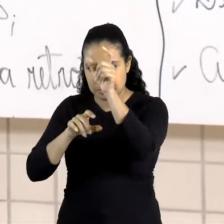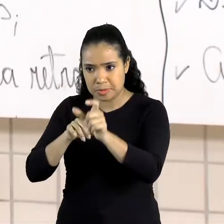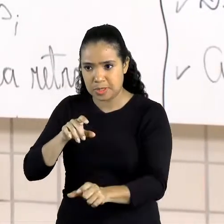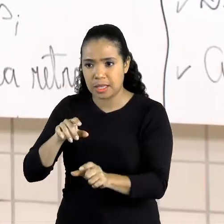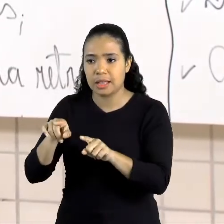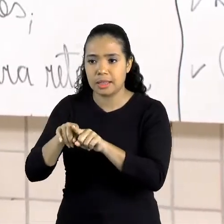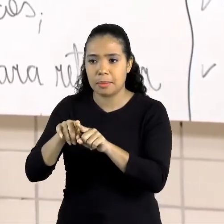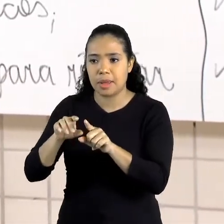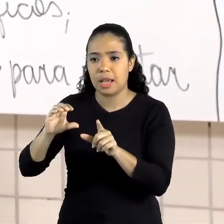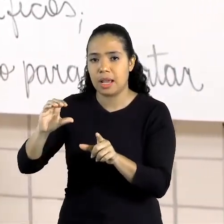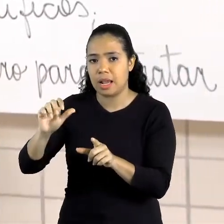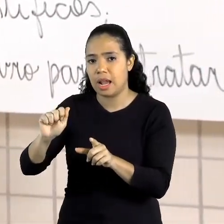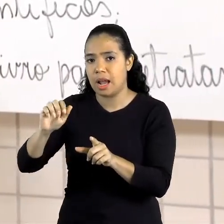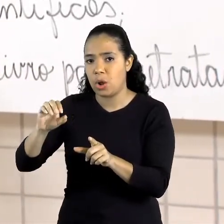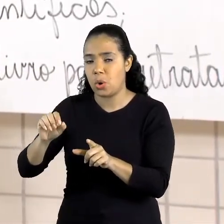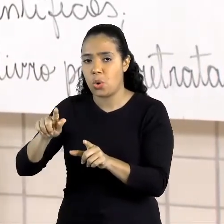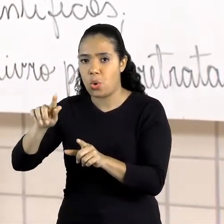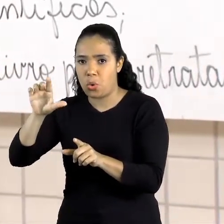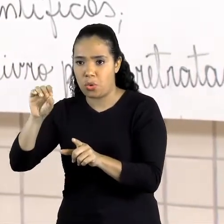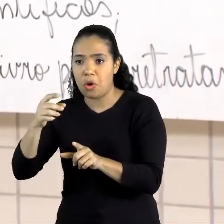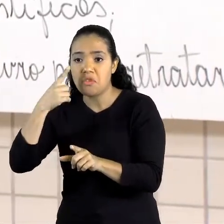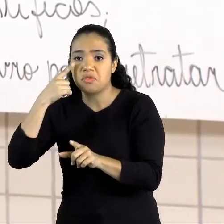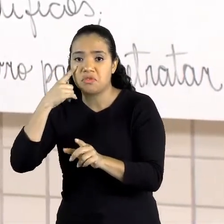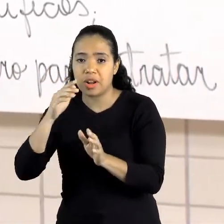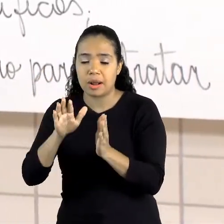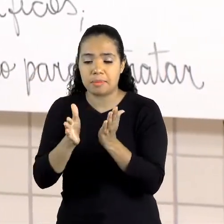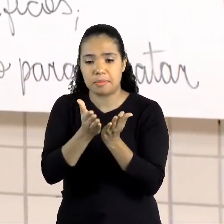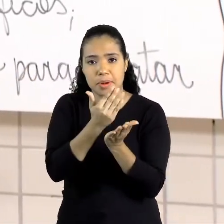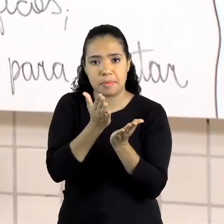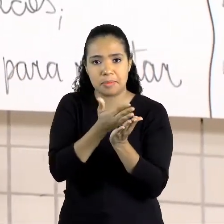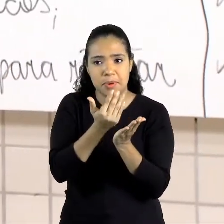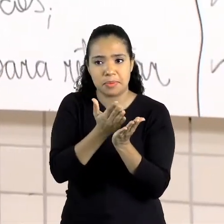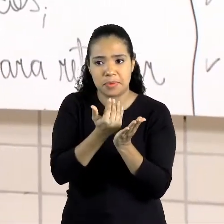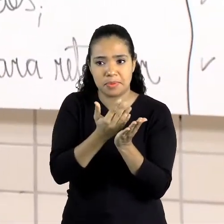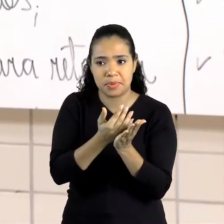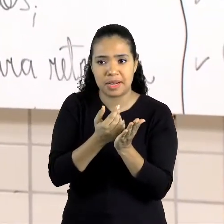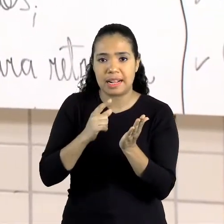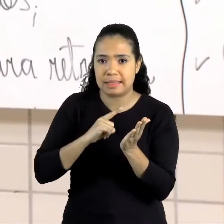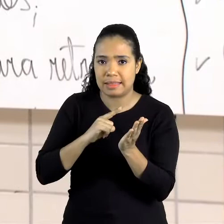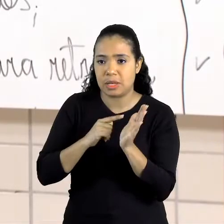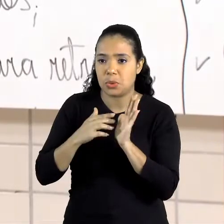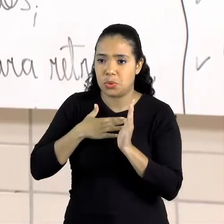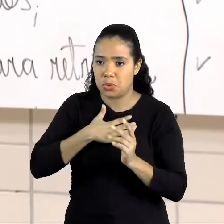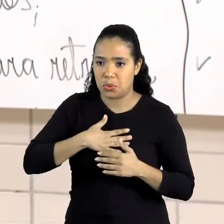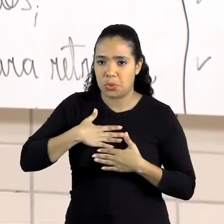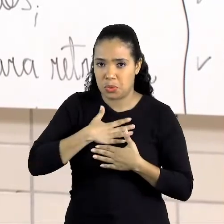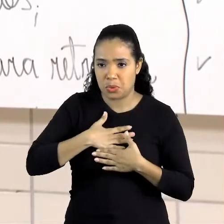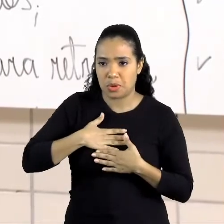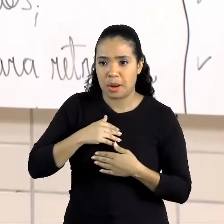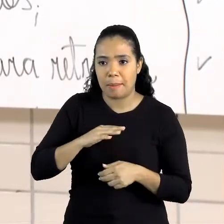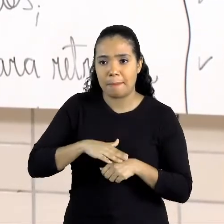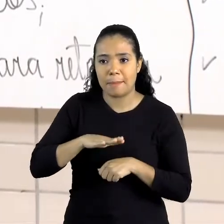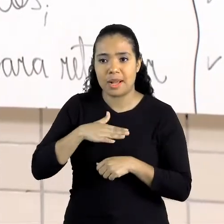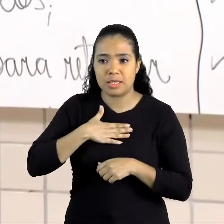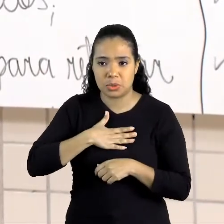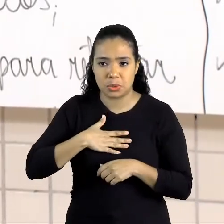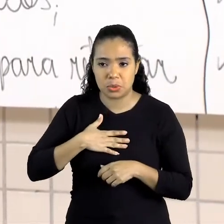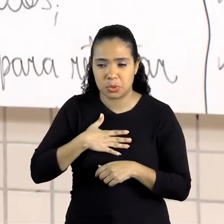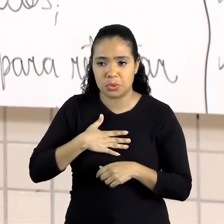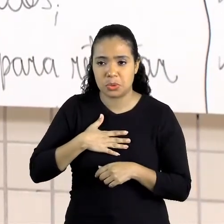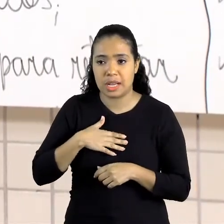Observem nos slides as capas dos livros. Tem essa capa que eu gosto muito, é a minha preferida, essa